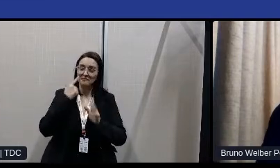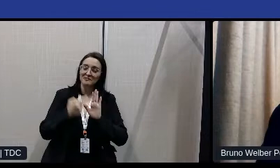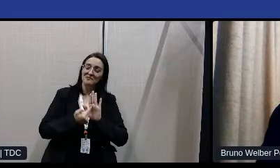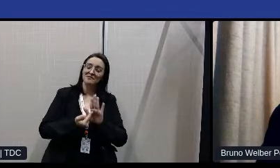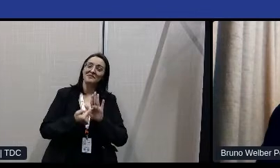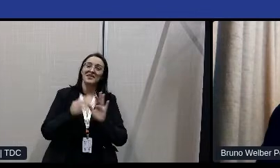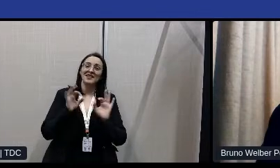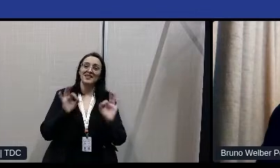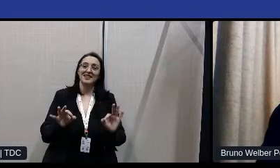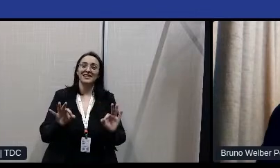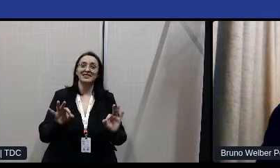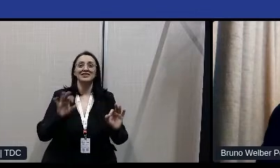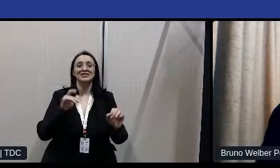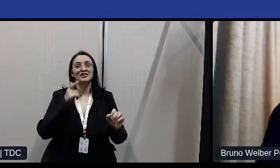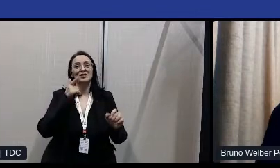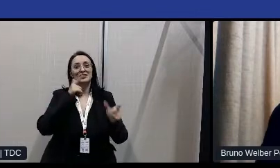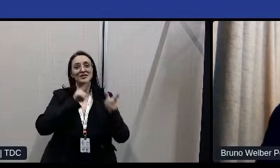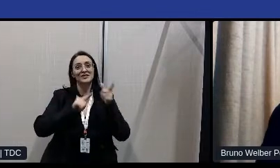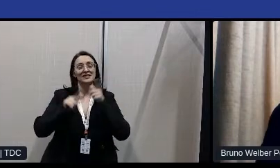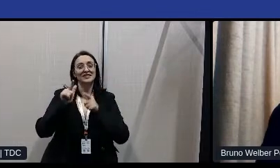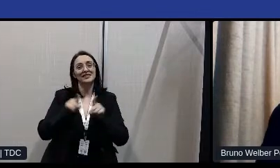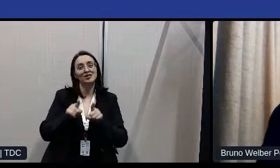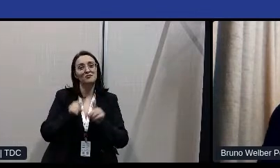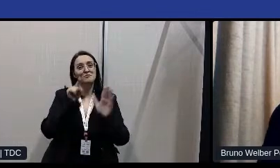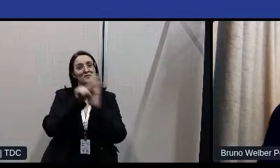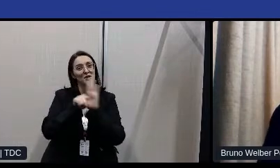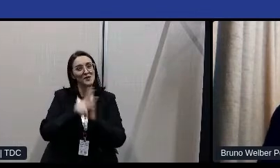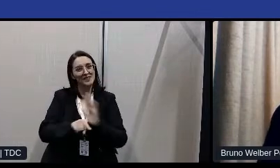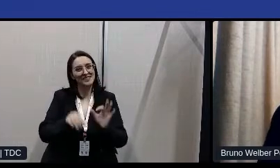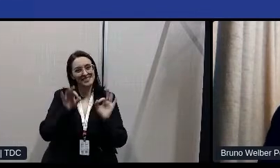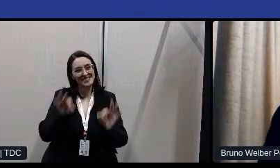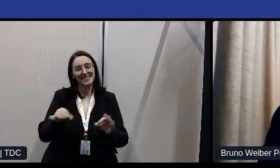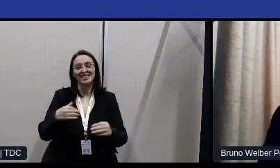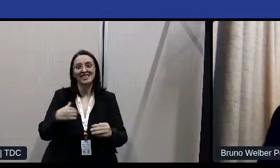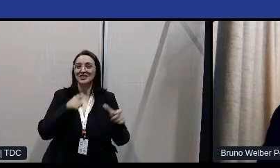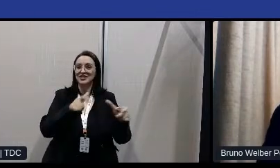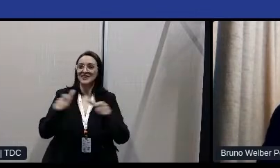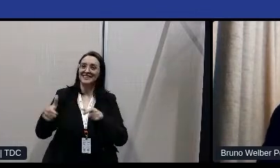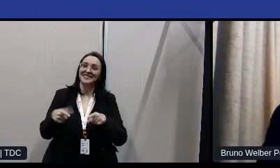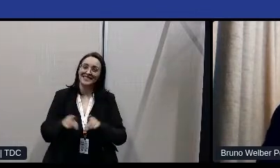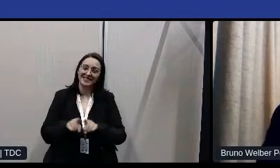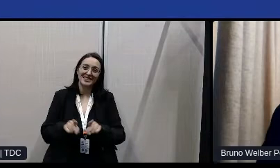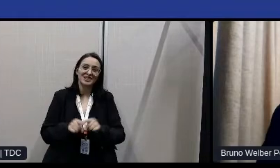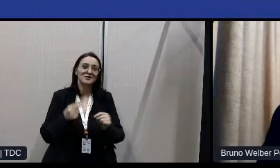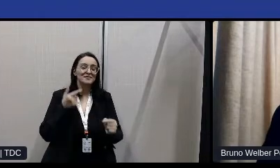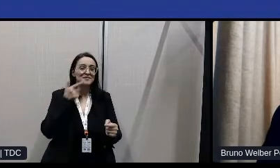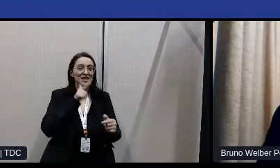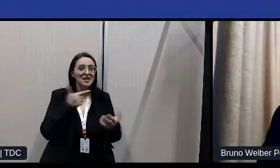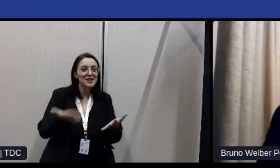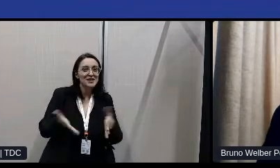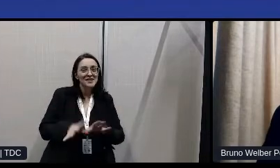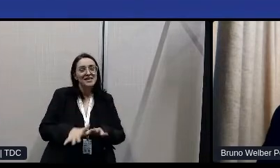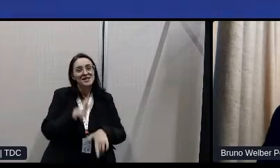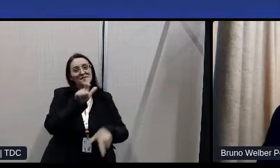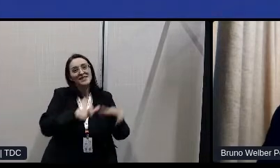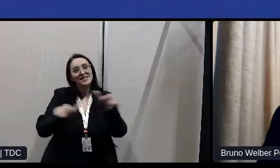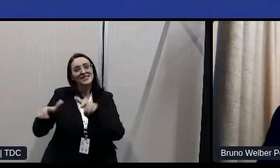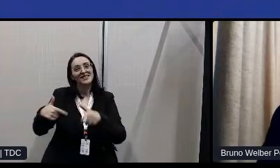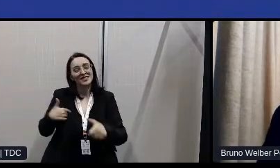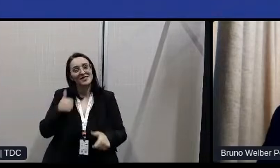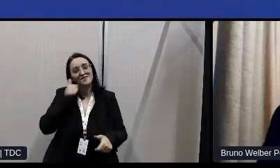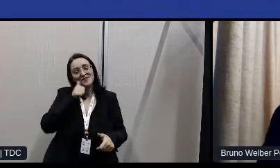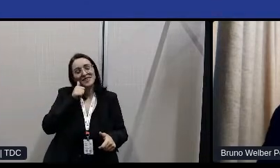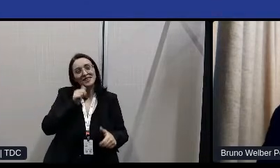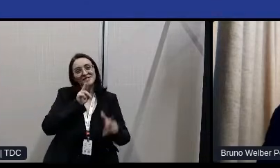certo, que a gente está conseguindo fazer as perguntas certas, vamos dizer assim, para os locais certos, para incluir mais as mulheres também, ter essas